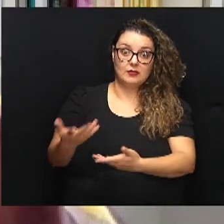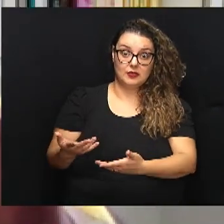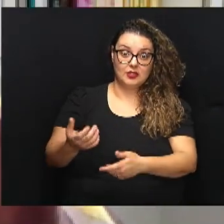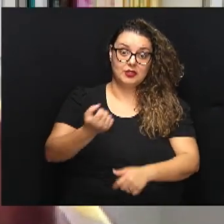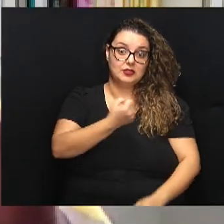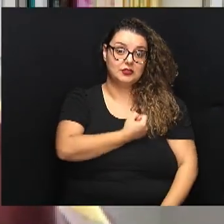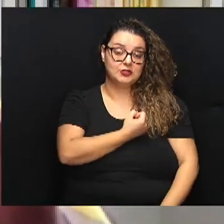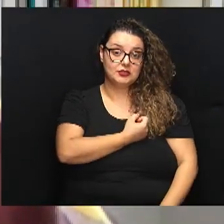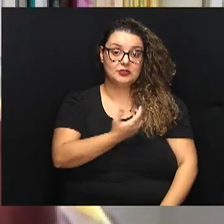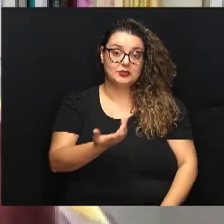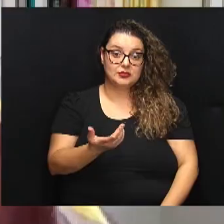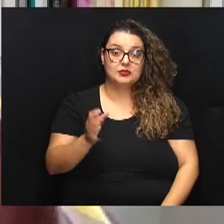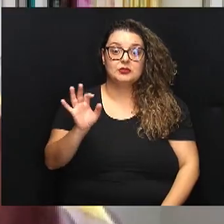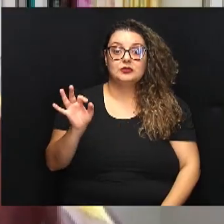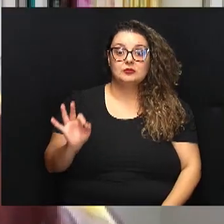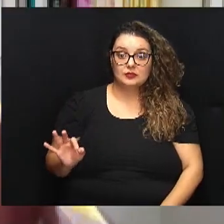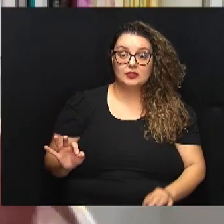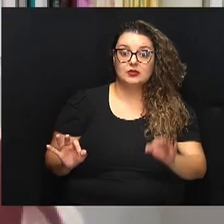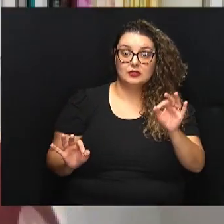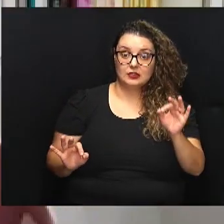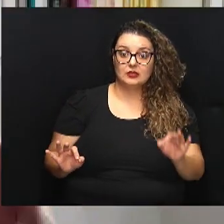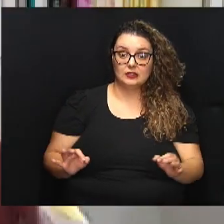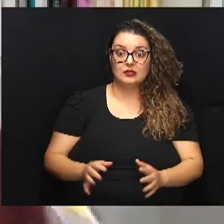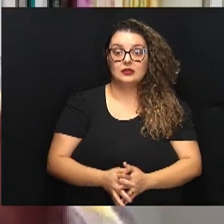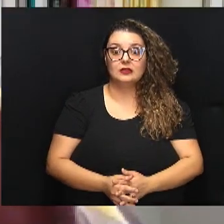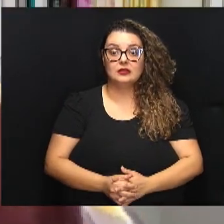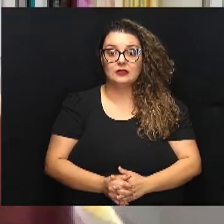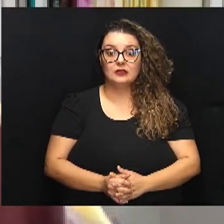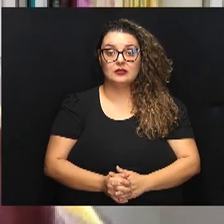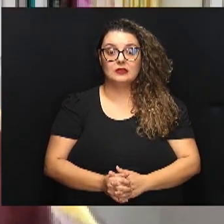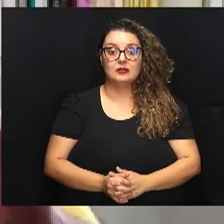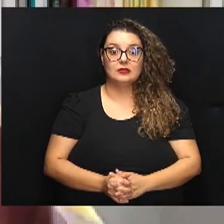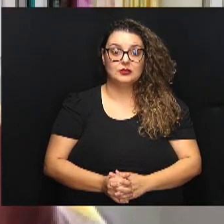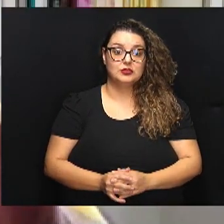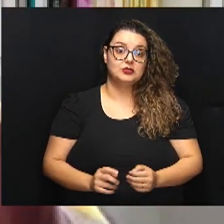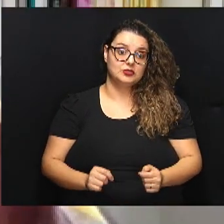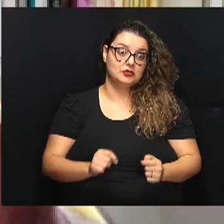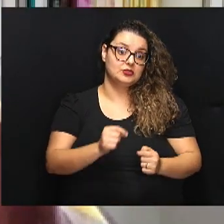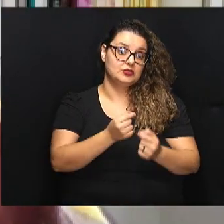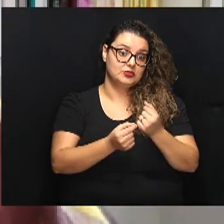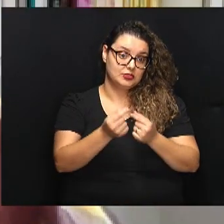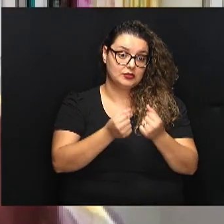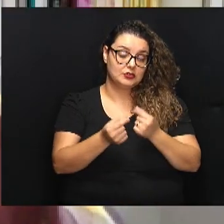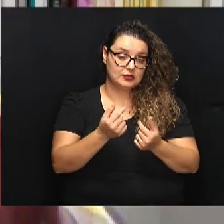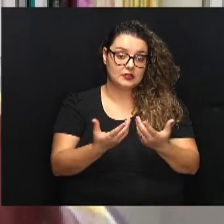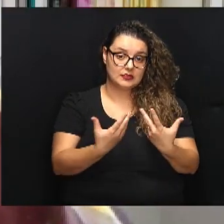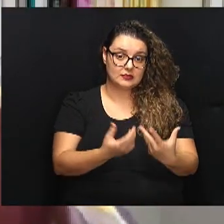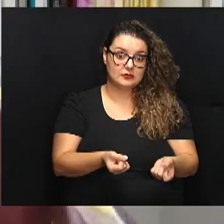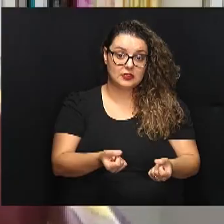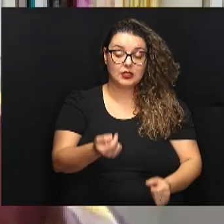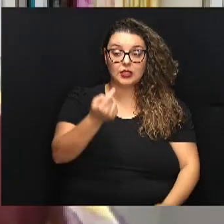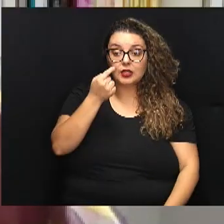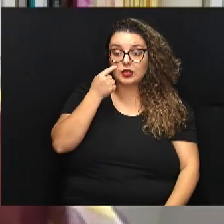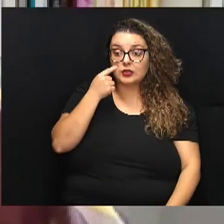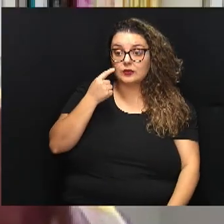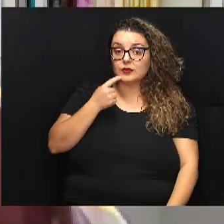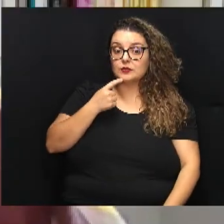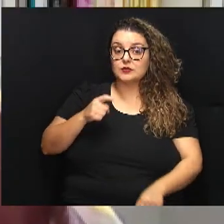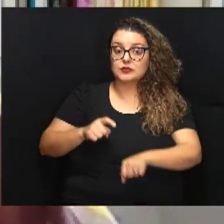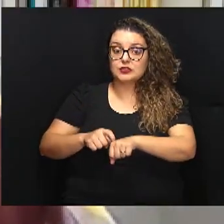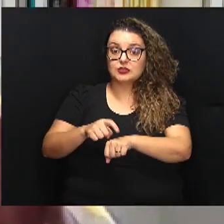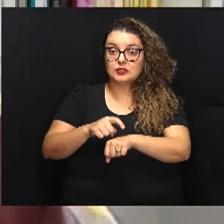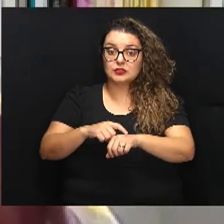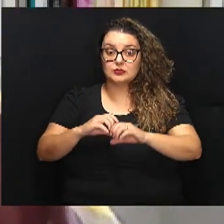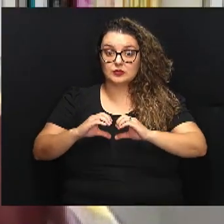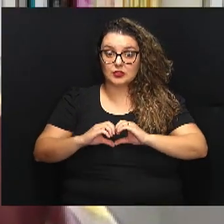de porcentagem de ganho de dinheiro. E também a gente vê que o morango,